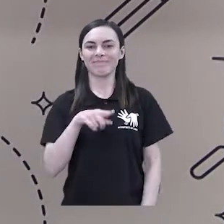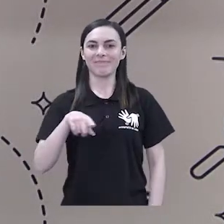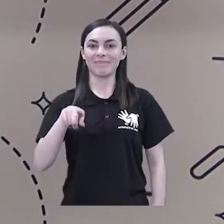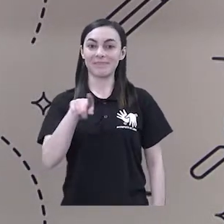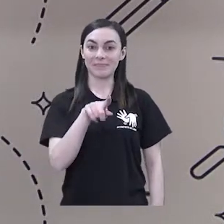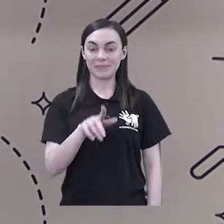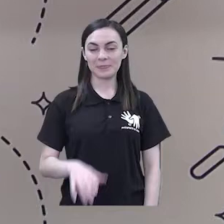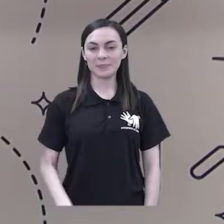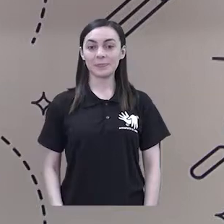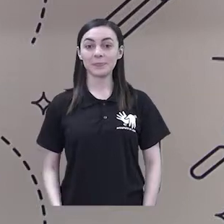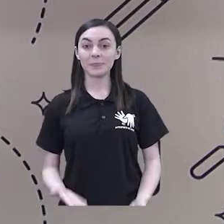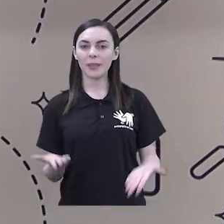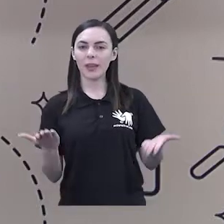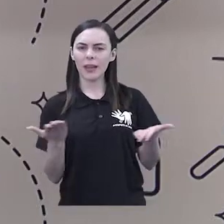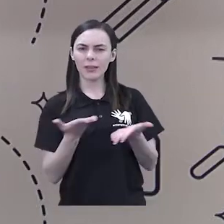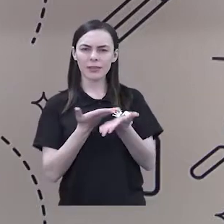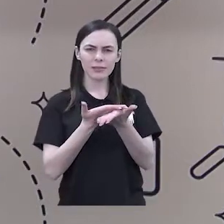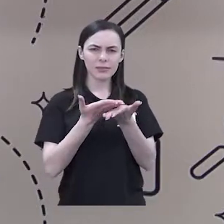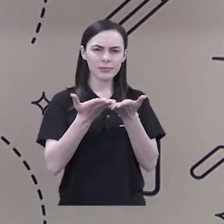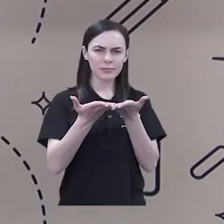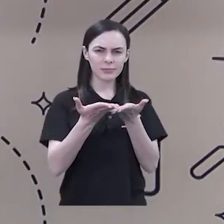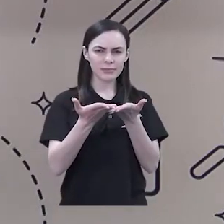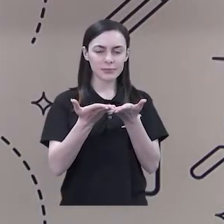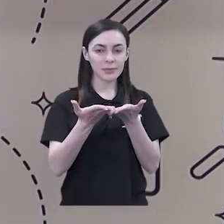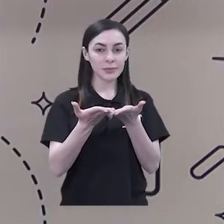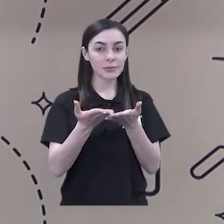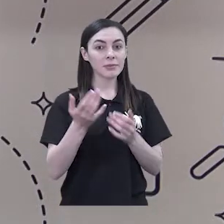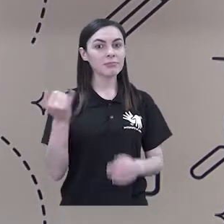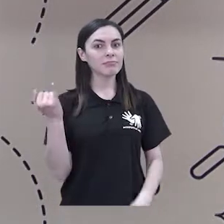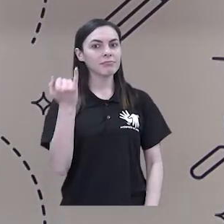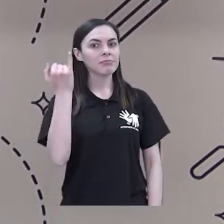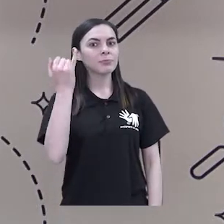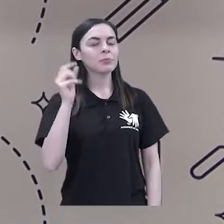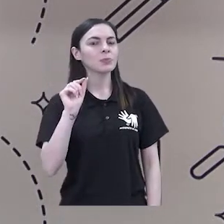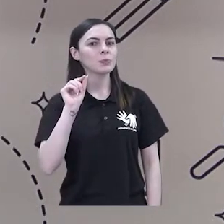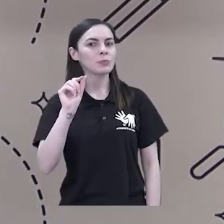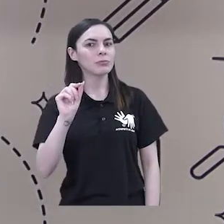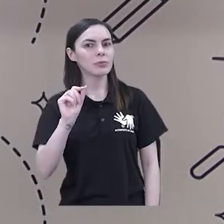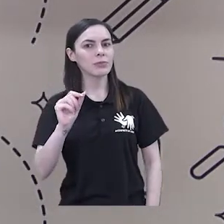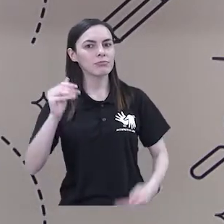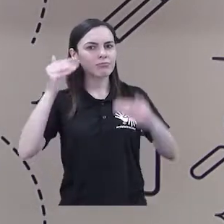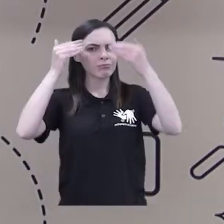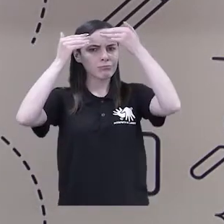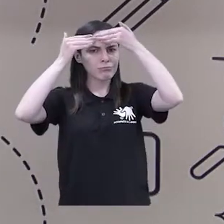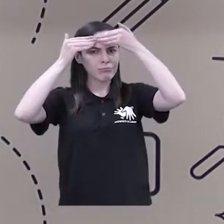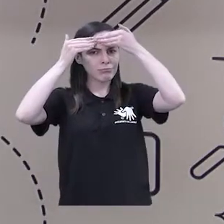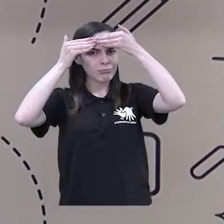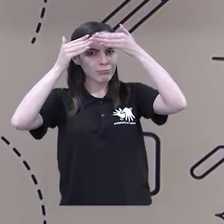vocês. E para começarmos, abra a sua